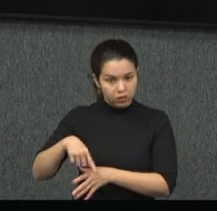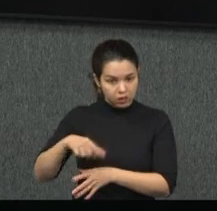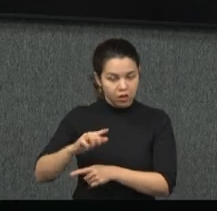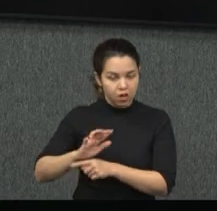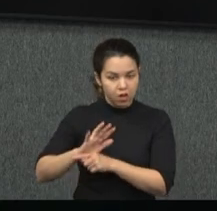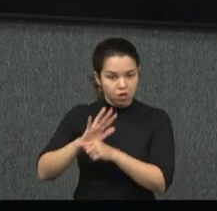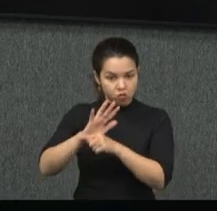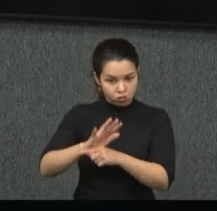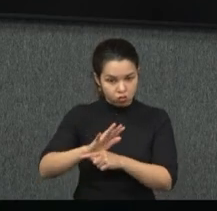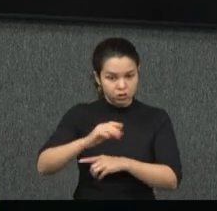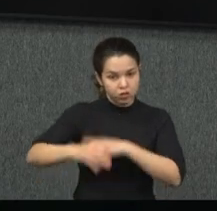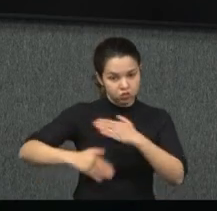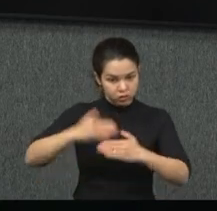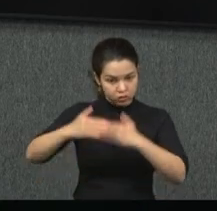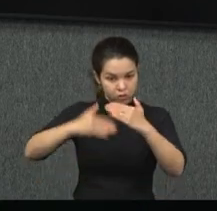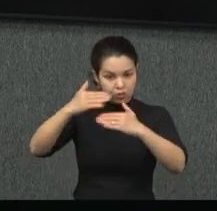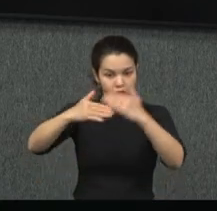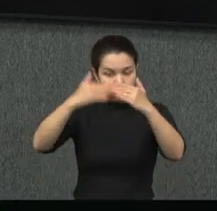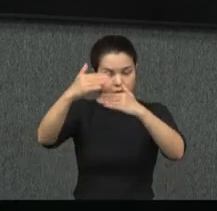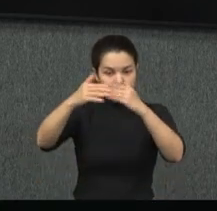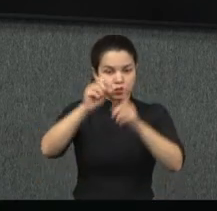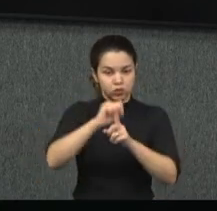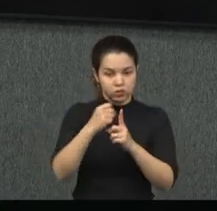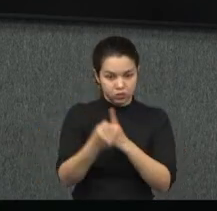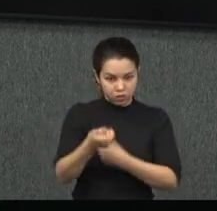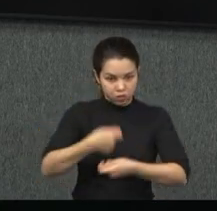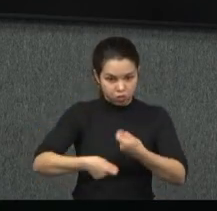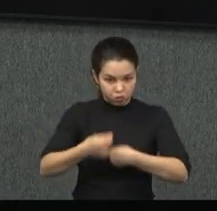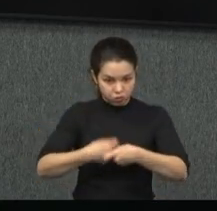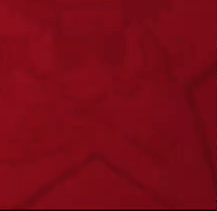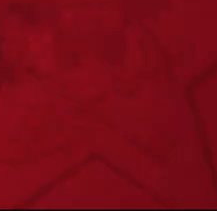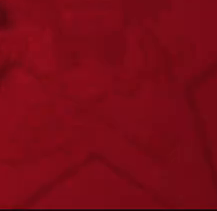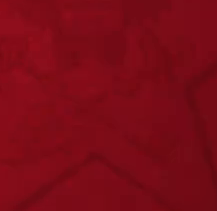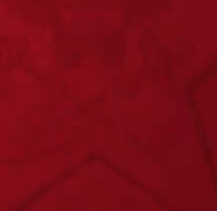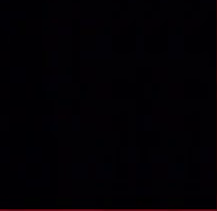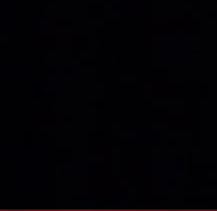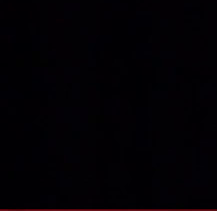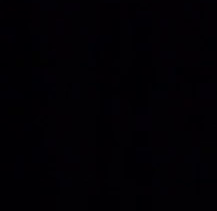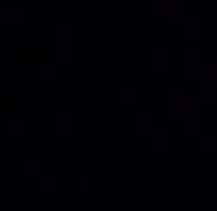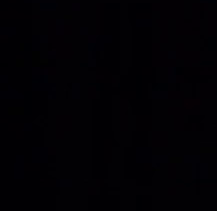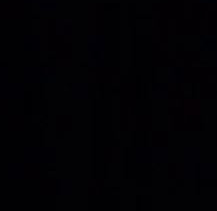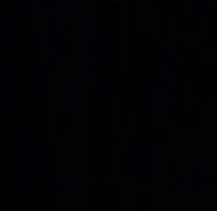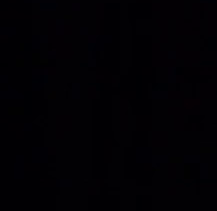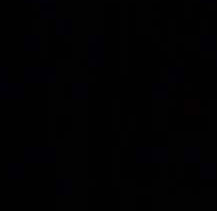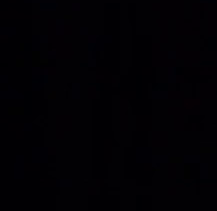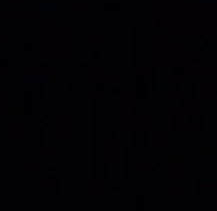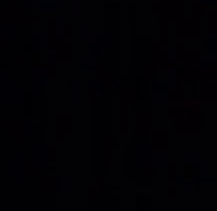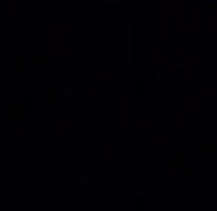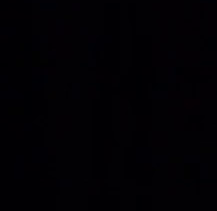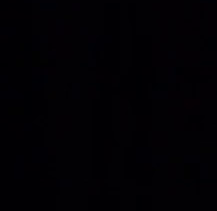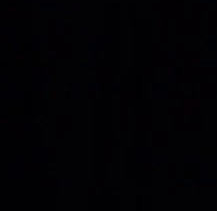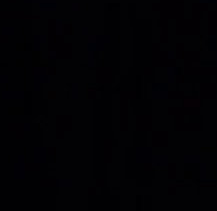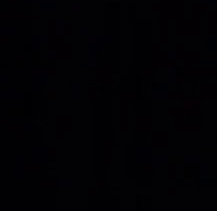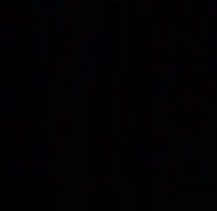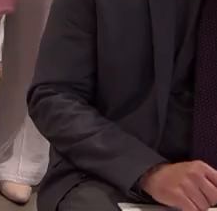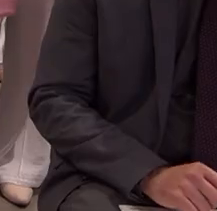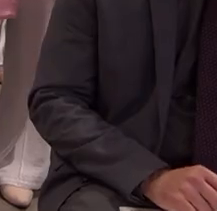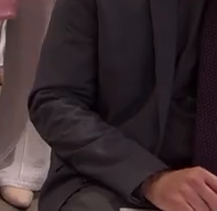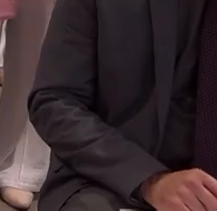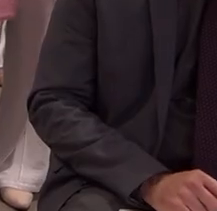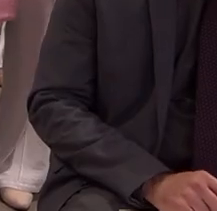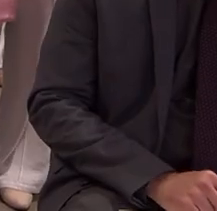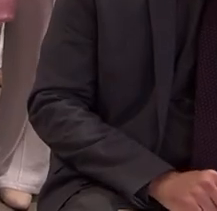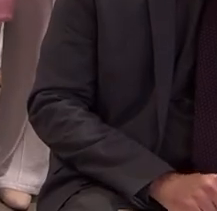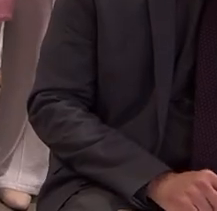desenvolvimento social e econômico da nossa região. Andréia Cristina Pavei representou a Rede